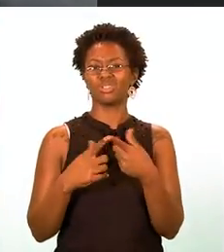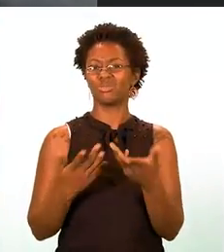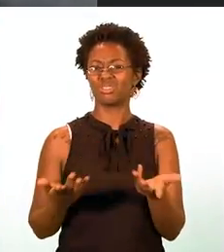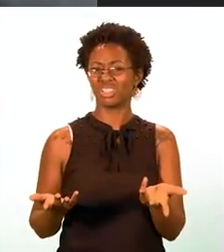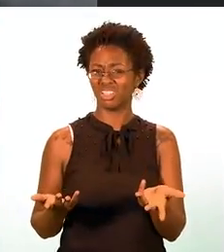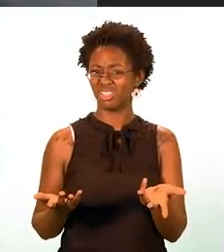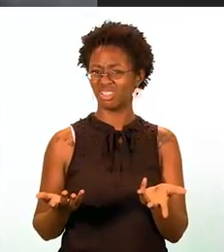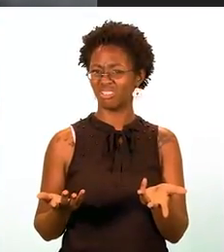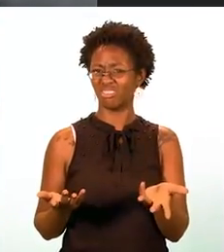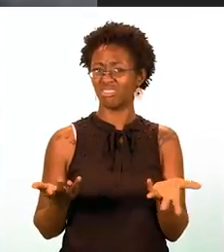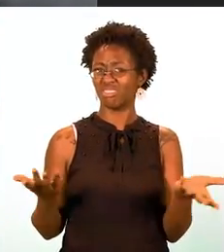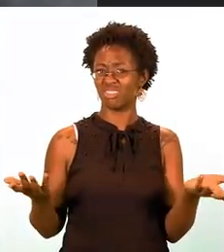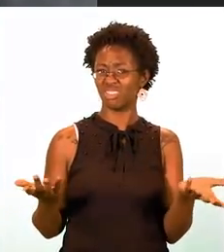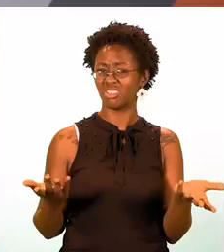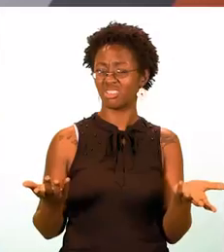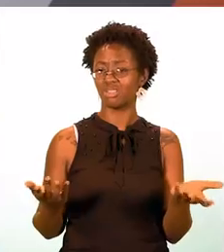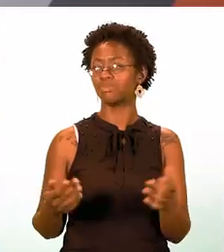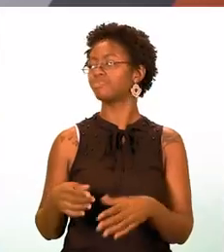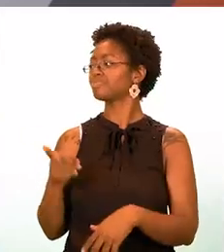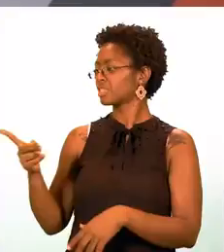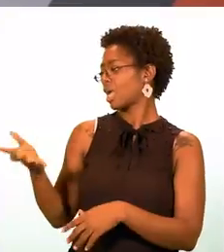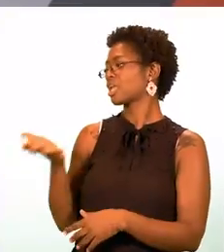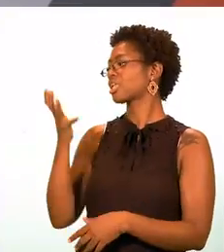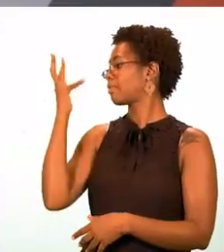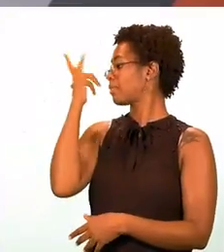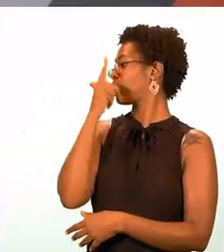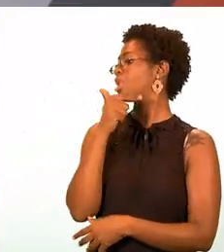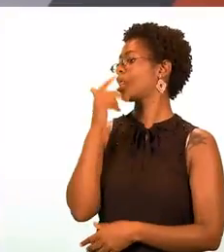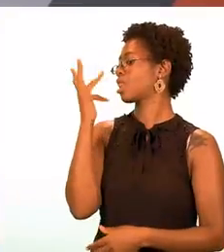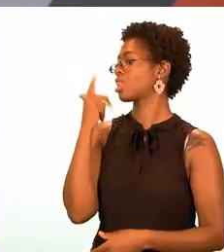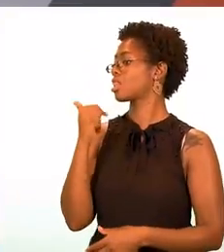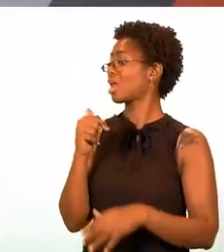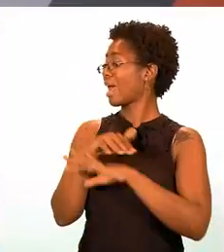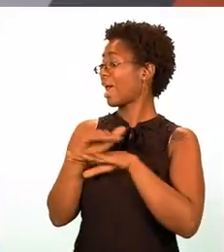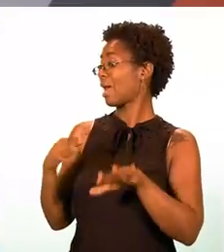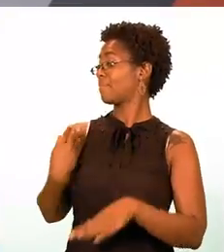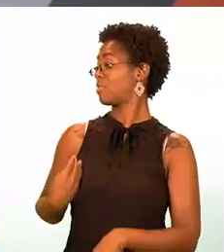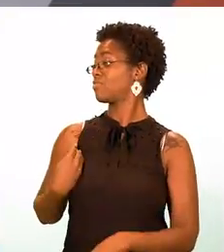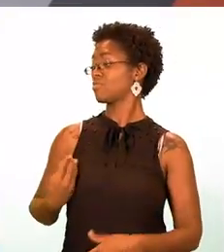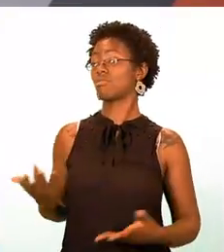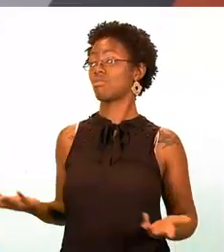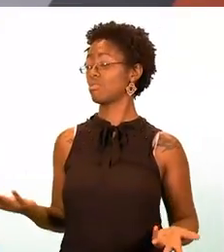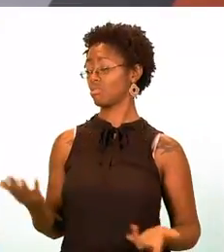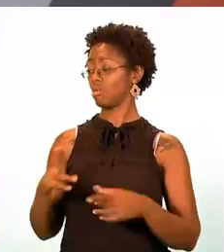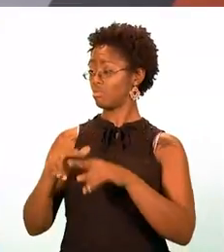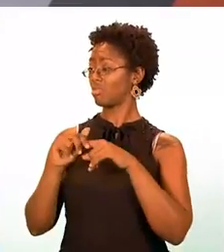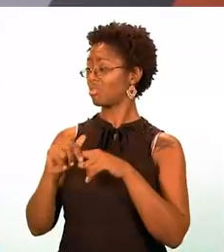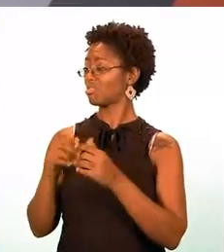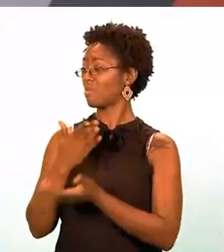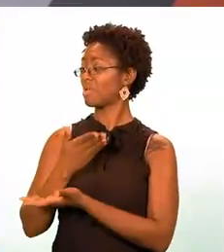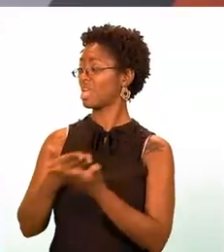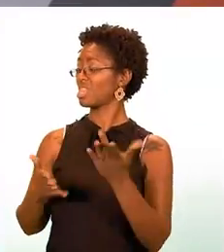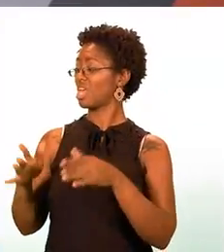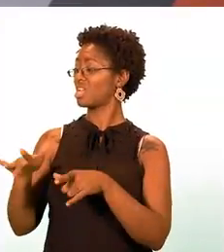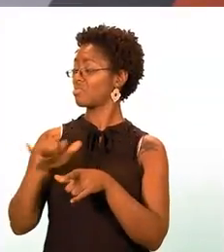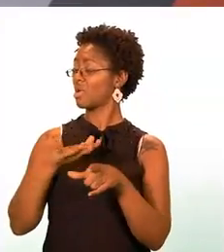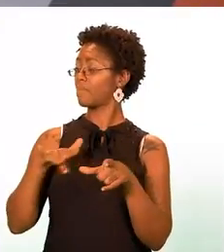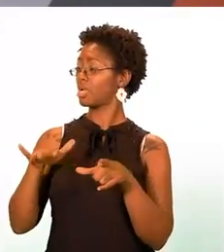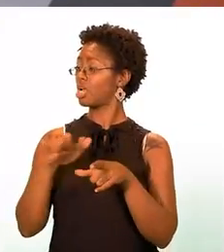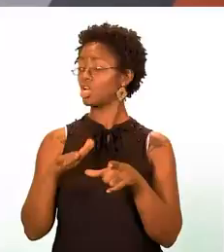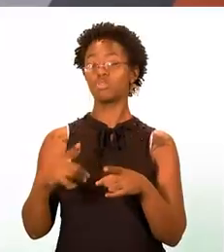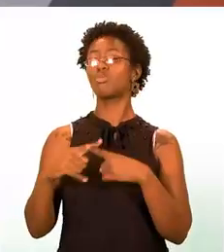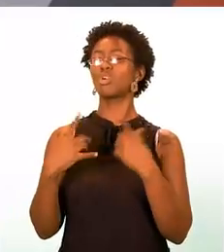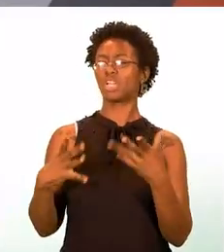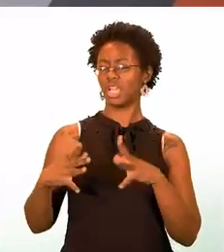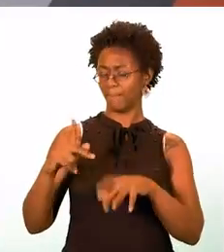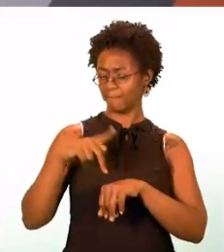Quer dizer, para que isso, né? Até E aí, onde vai o voltando. desejo pela beleza, né? Assim, acabando com a vida, né? Para que ter uma pedra tão